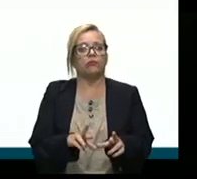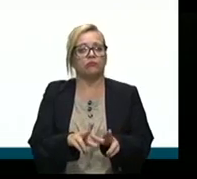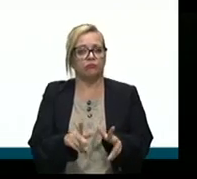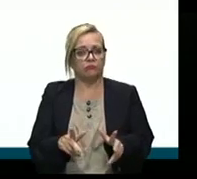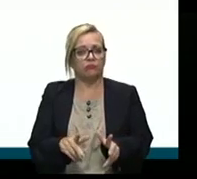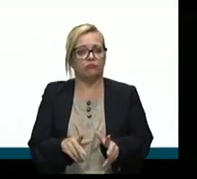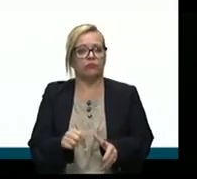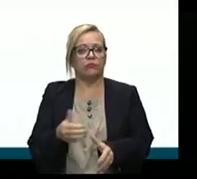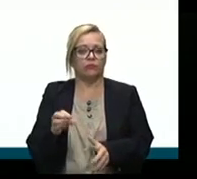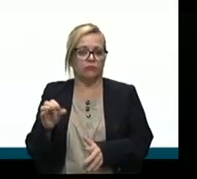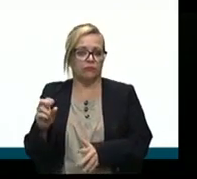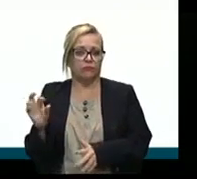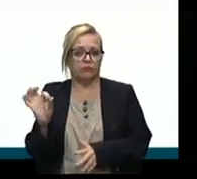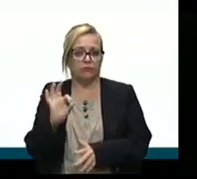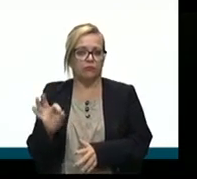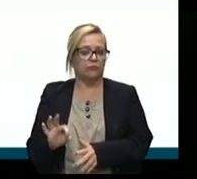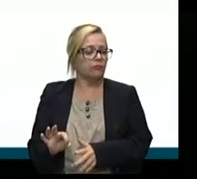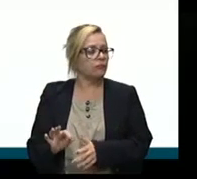100%.